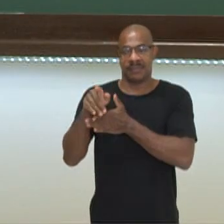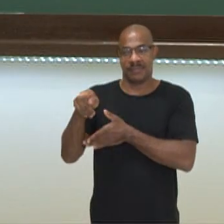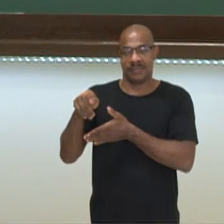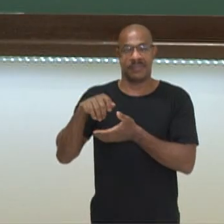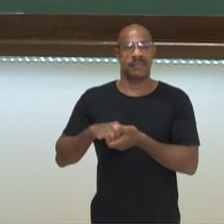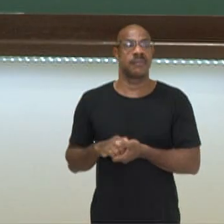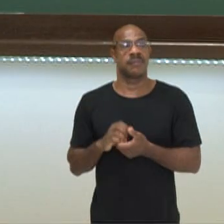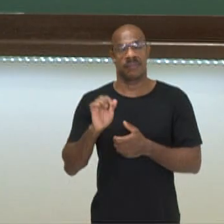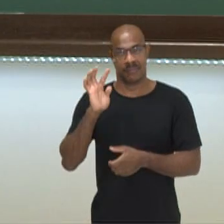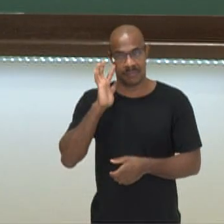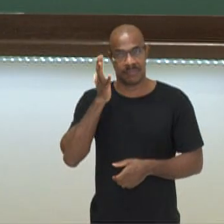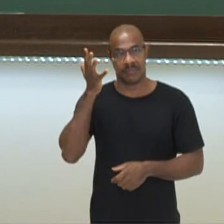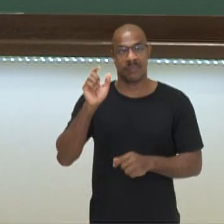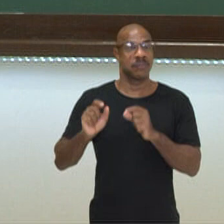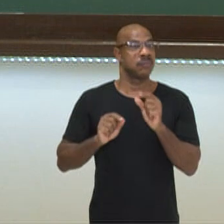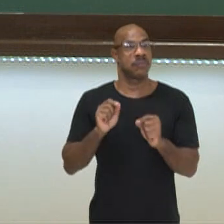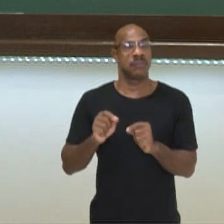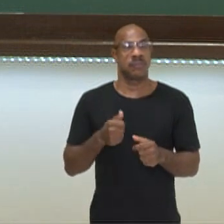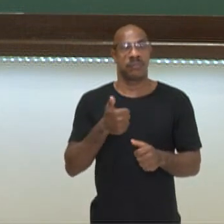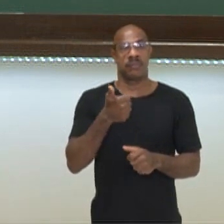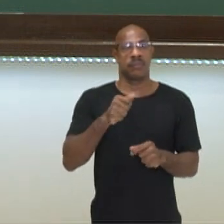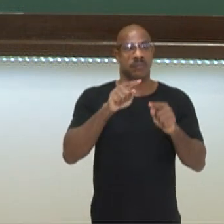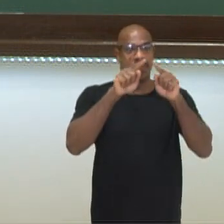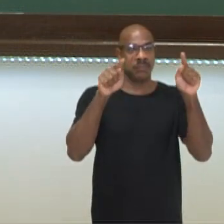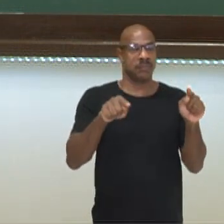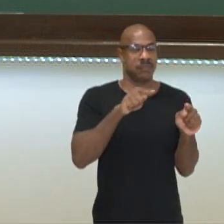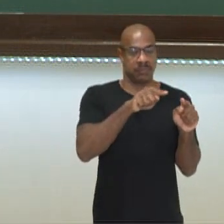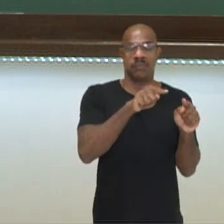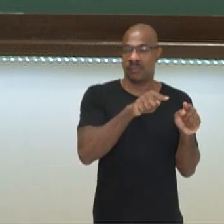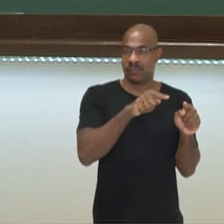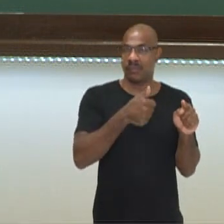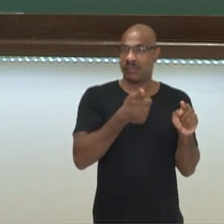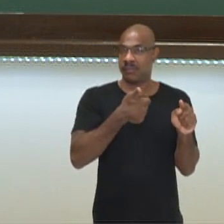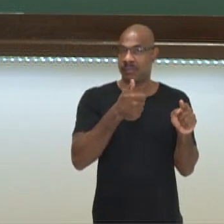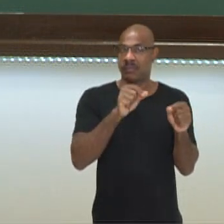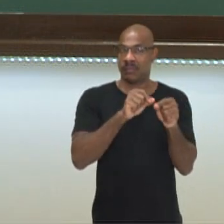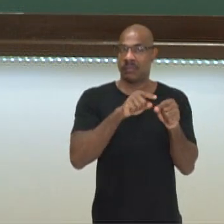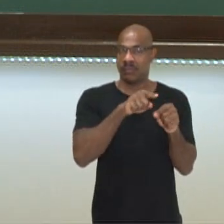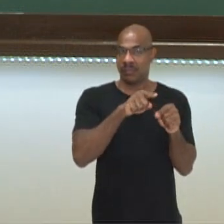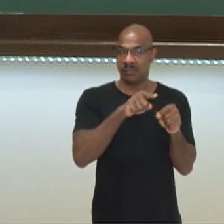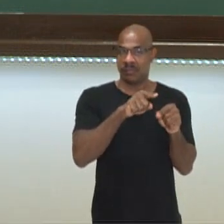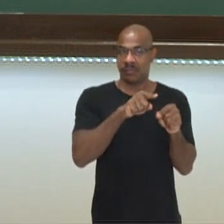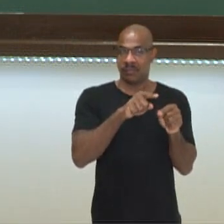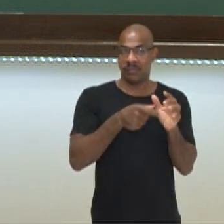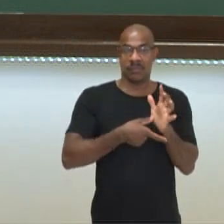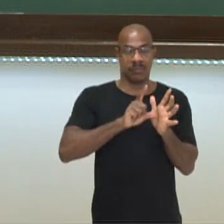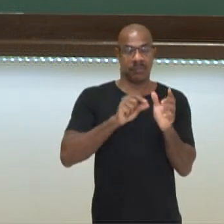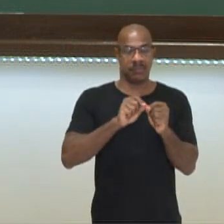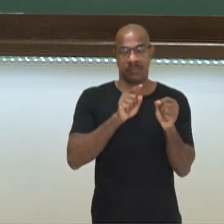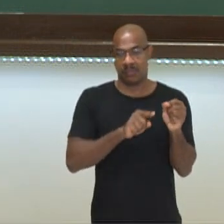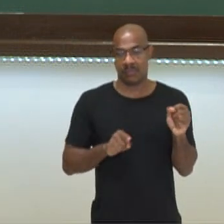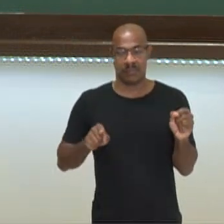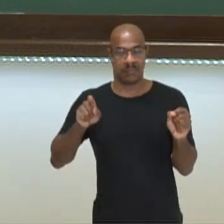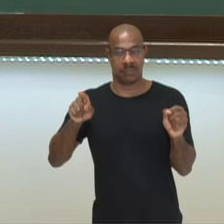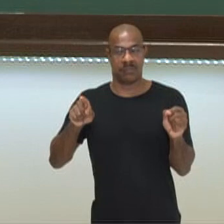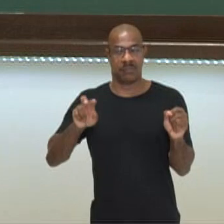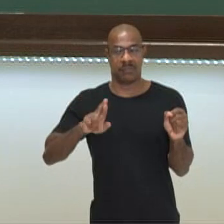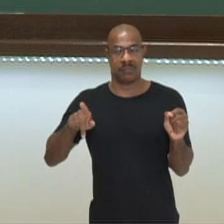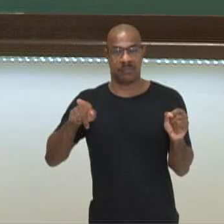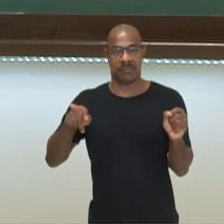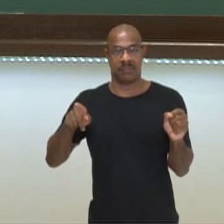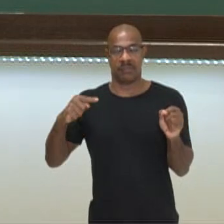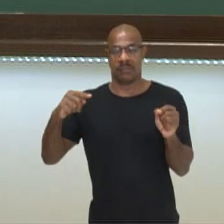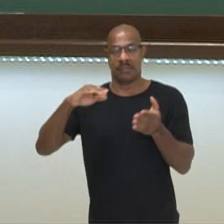significa que eu vou resolver isto aqui primeiro antes de resolver a diferença. Isso aqui primeiro o quê?